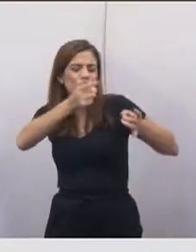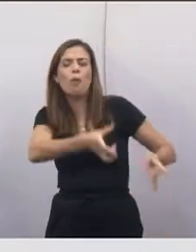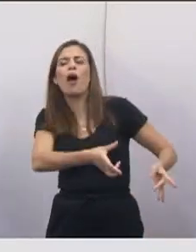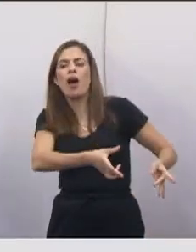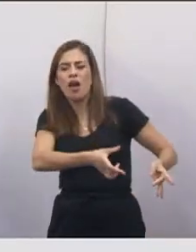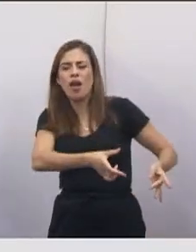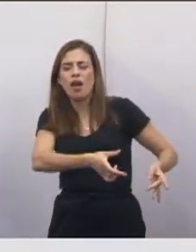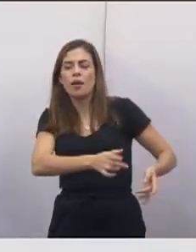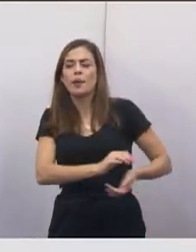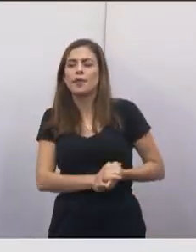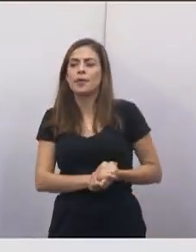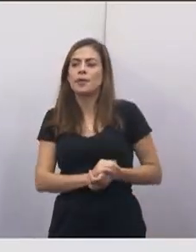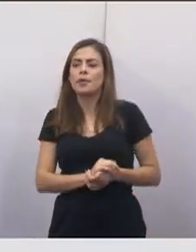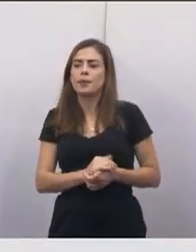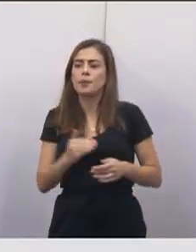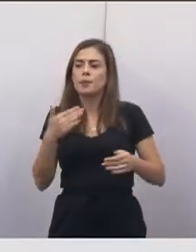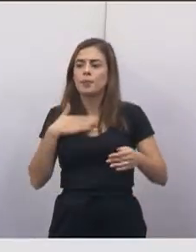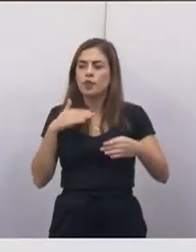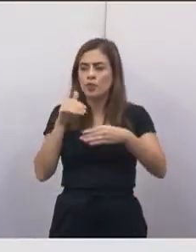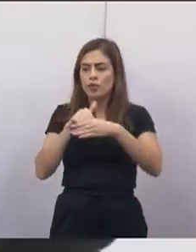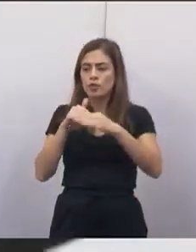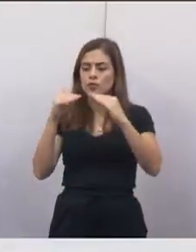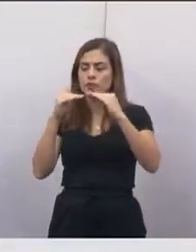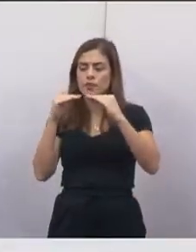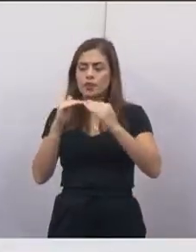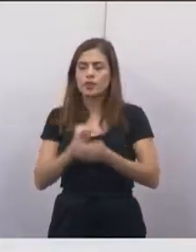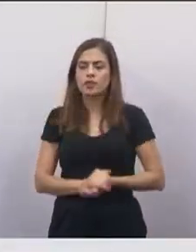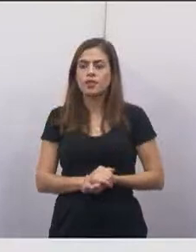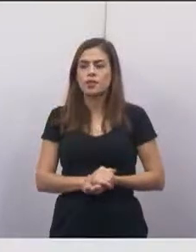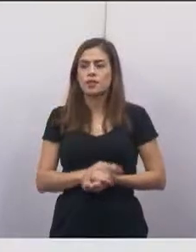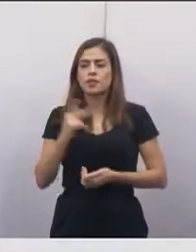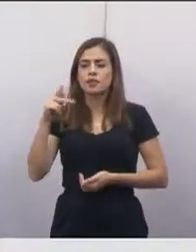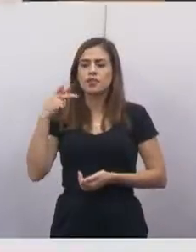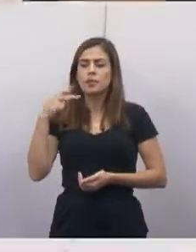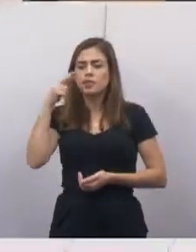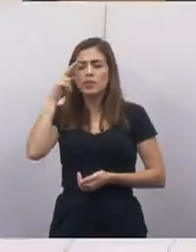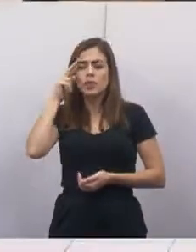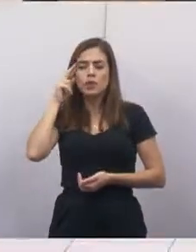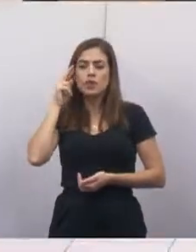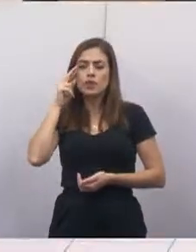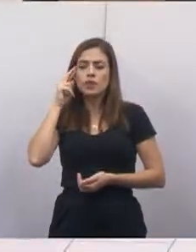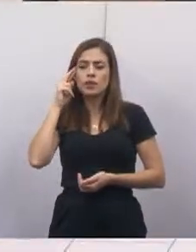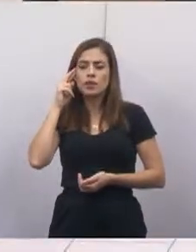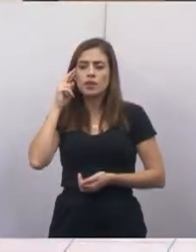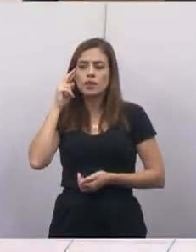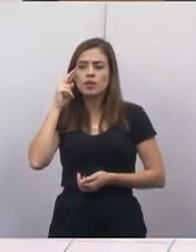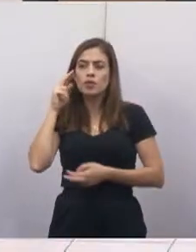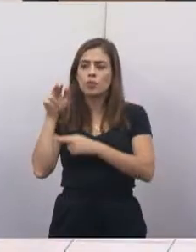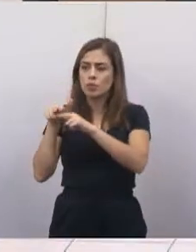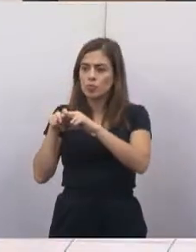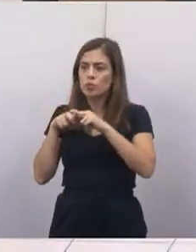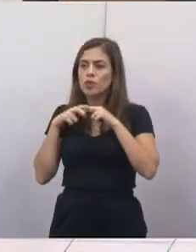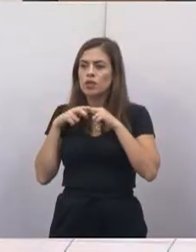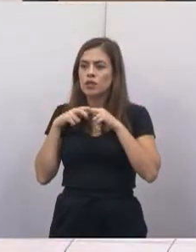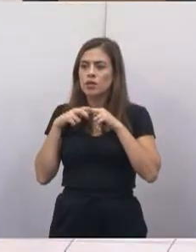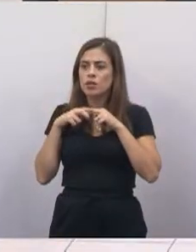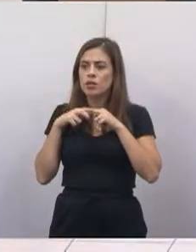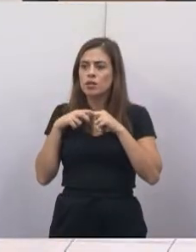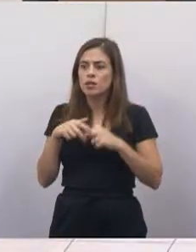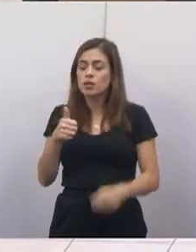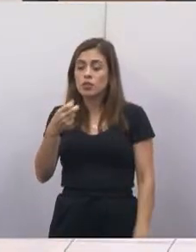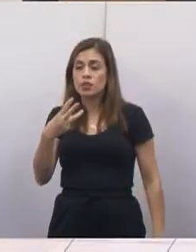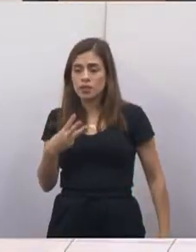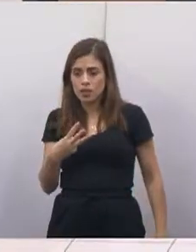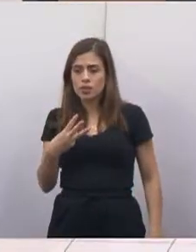mas meu voto é favorável. Ô, vereador Roninha, por isso que são 13 aqui. Ninguém é obrigado a concordar